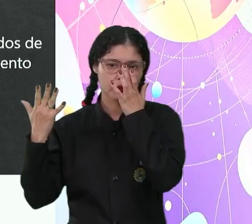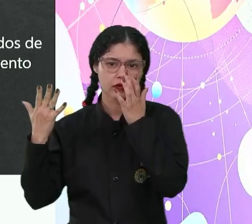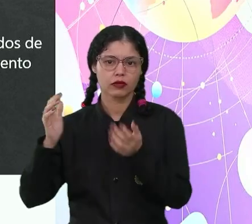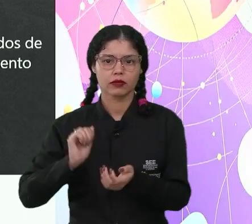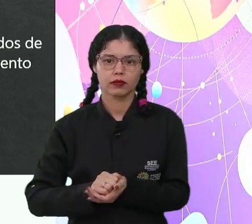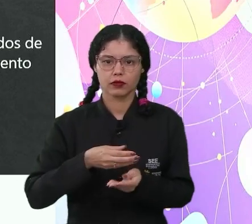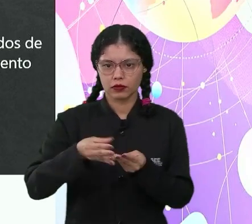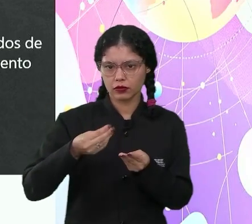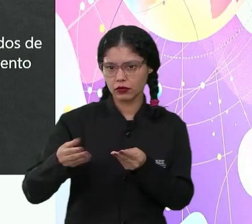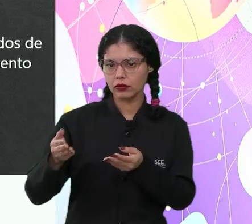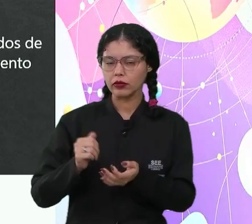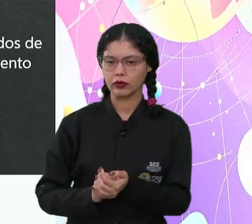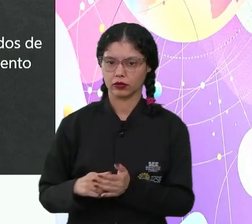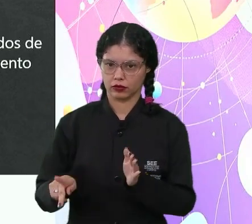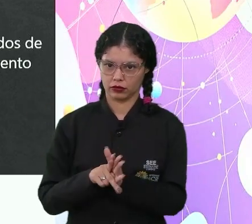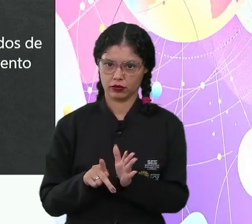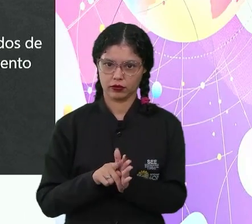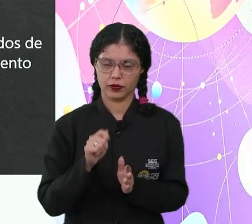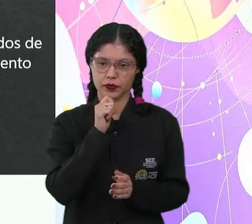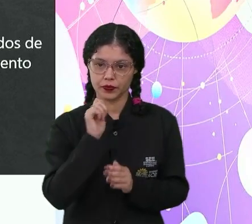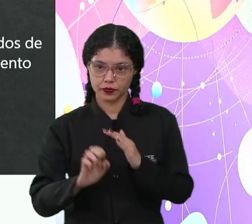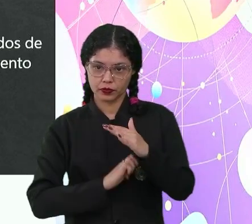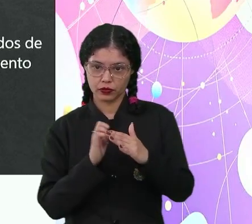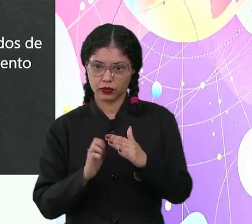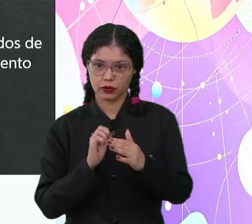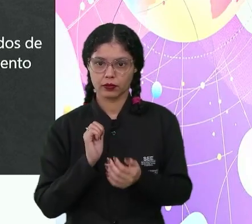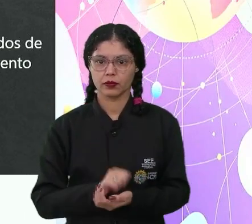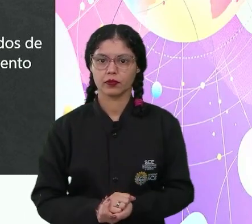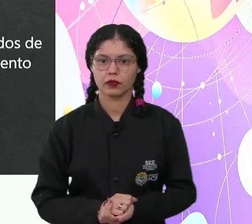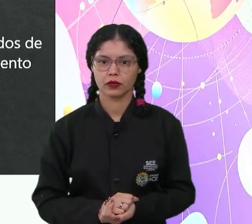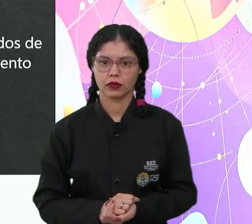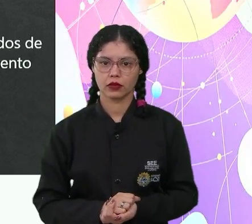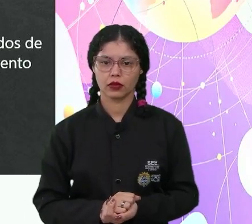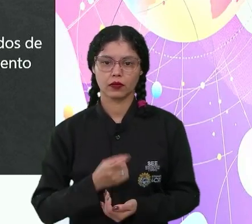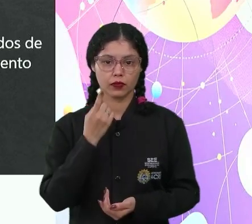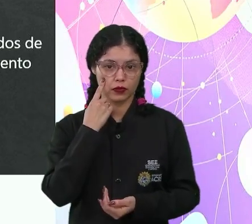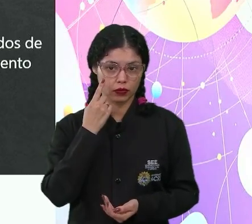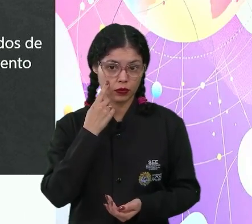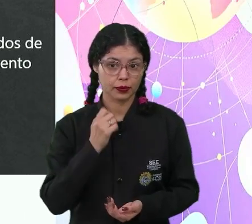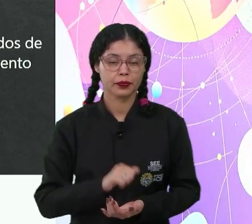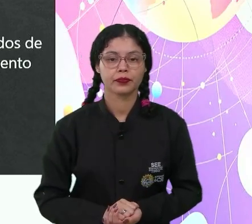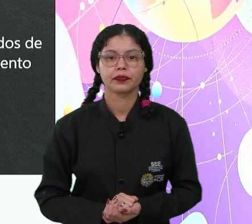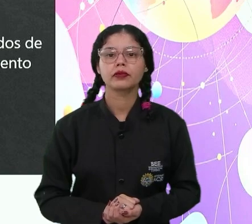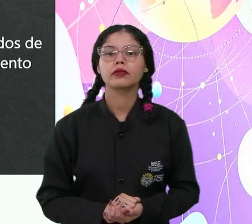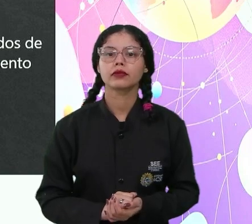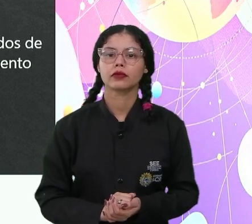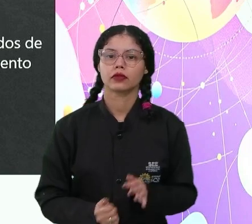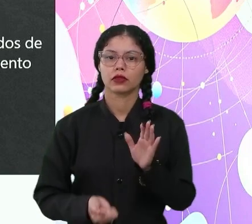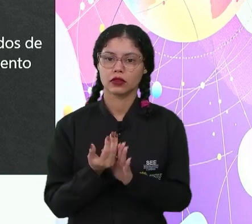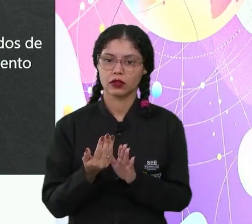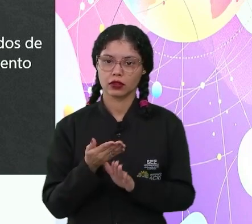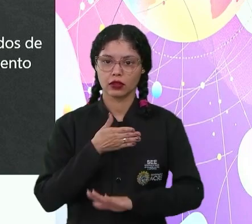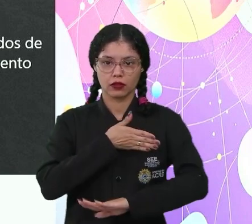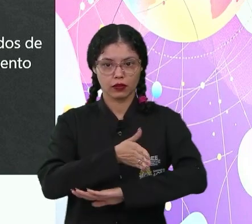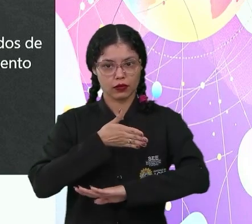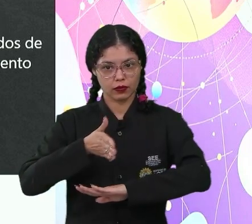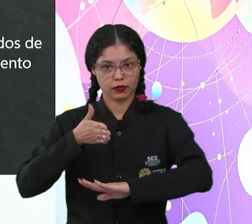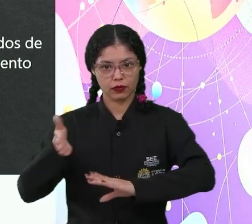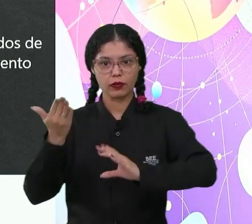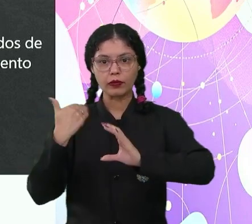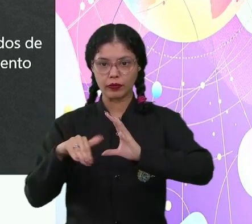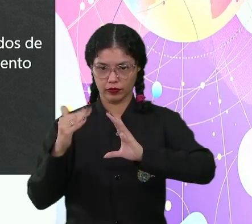a distribuição dos lucros dessas empresas transnacionais? Olha que interessante, os lucros obtidos